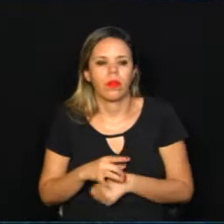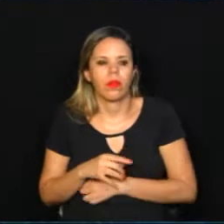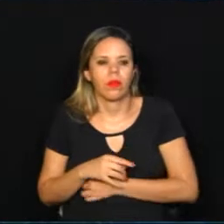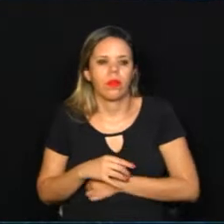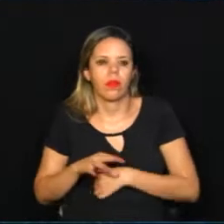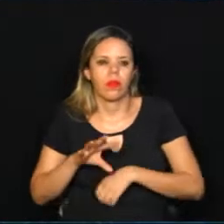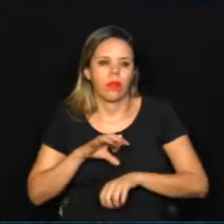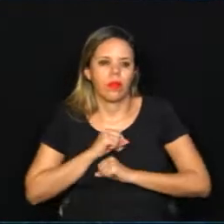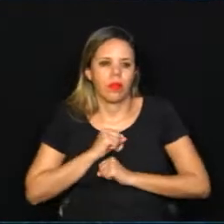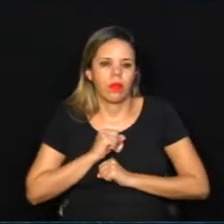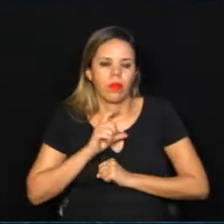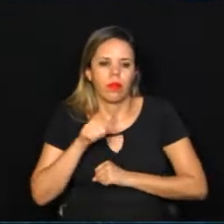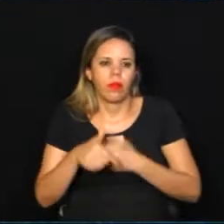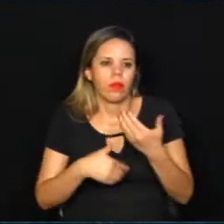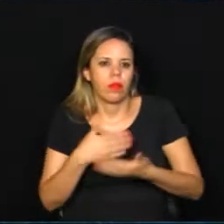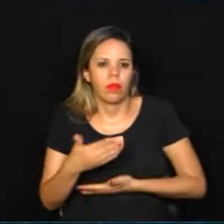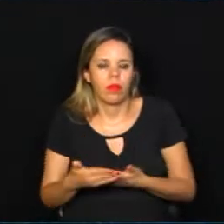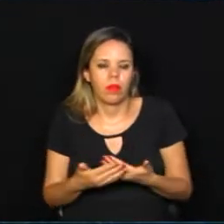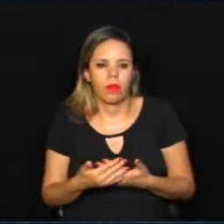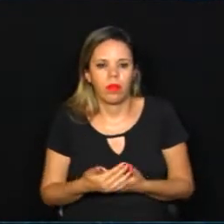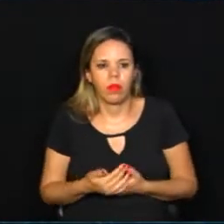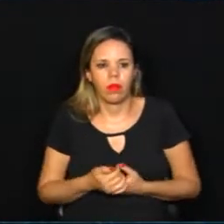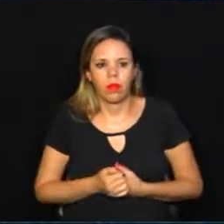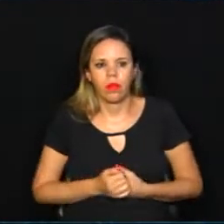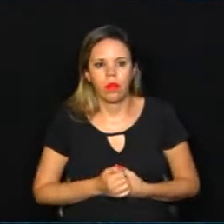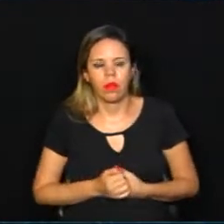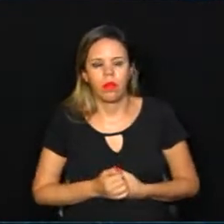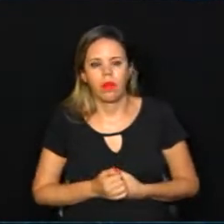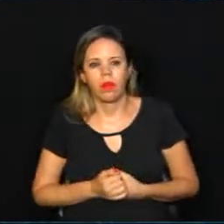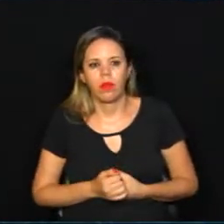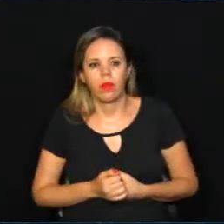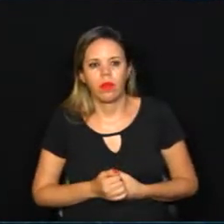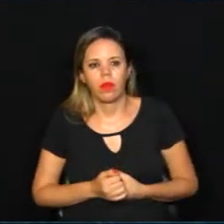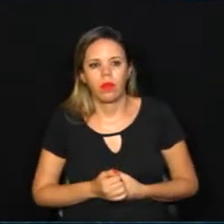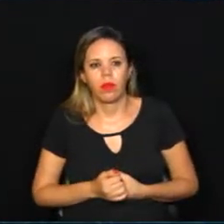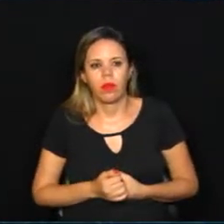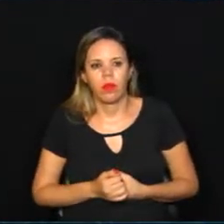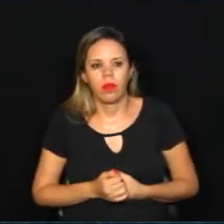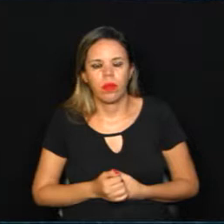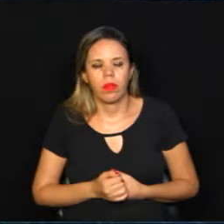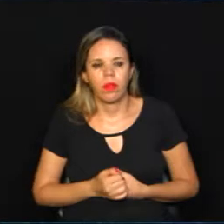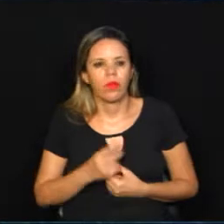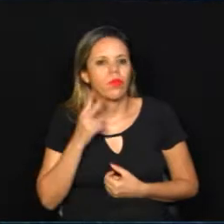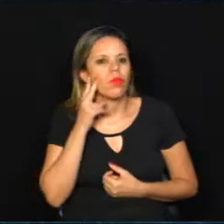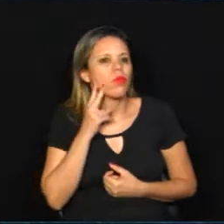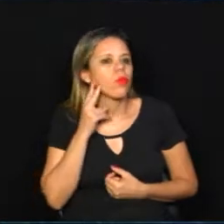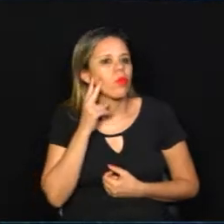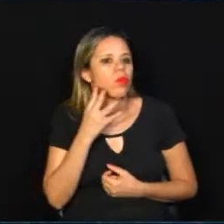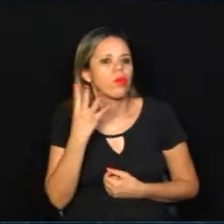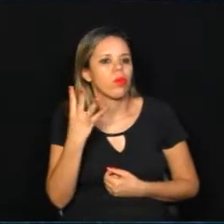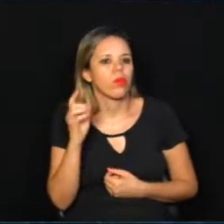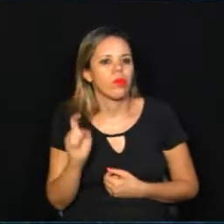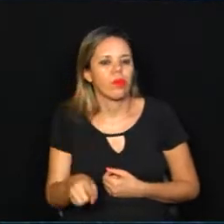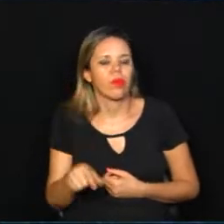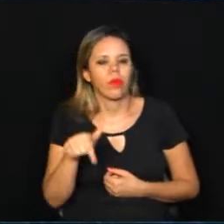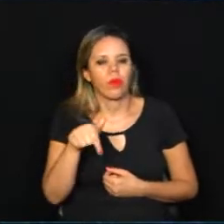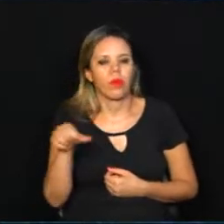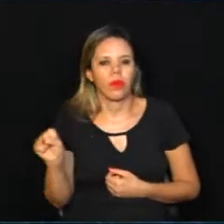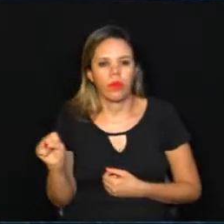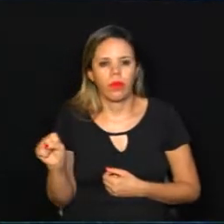falar, então, na sequência, aparecem, olha só, Vinhedo, com